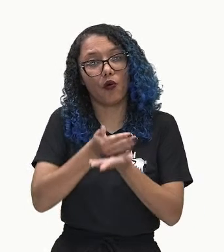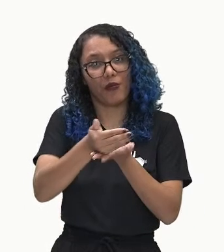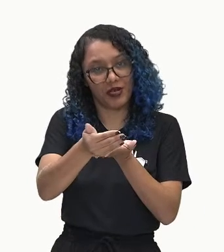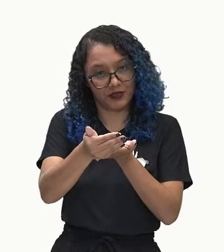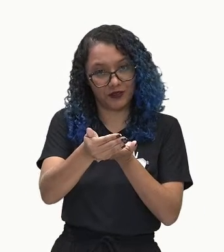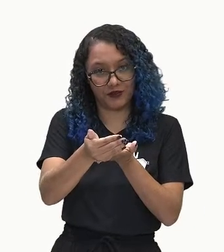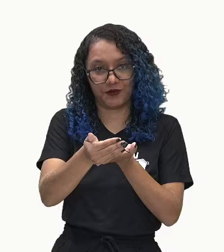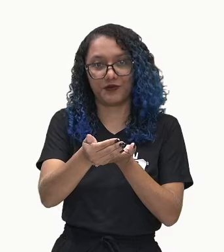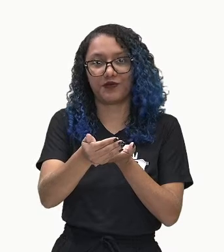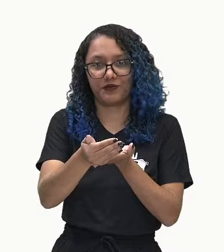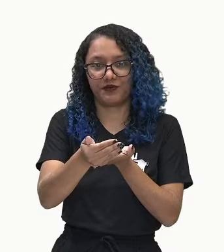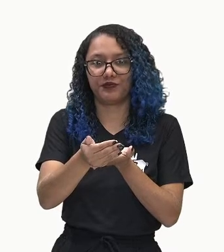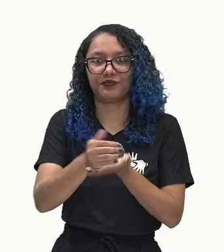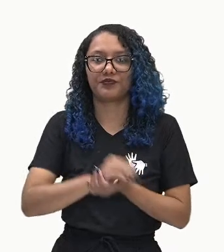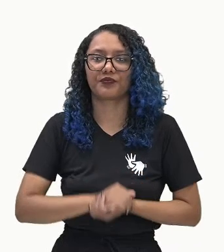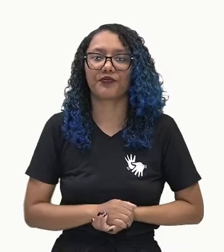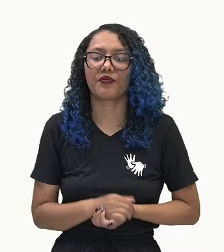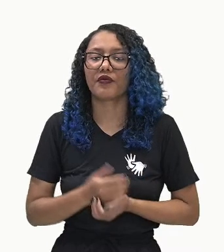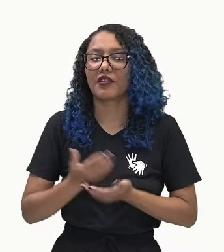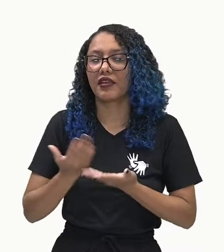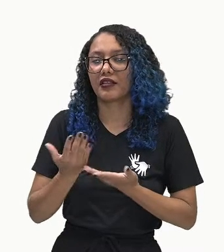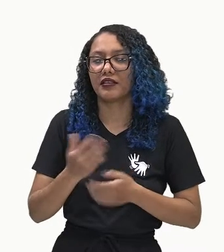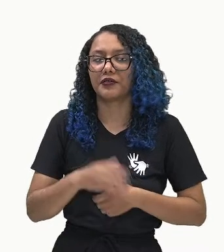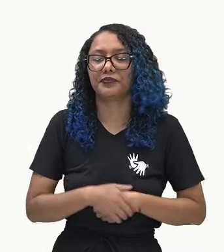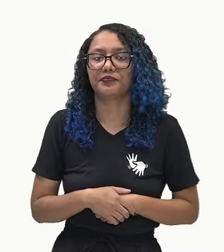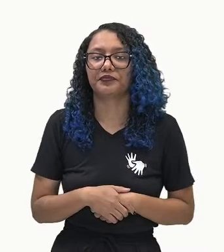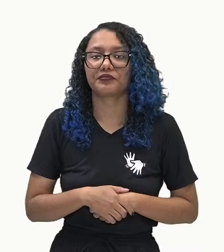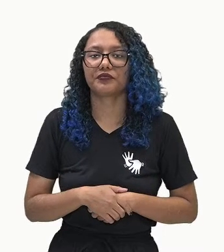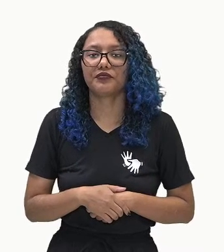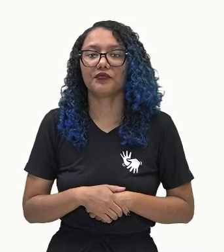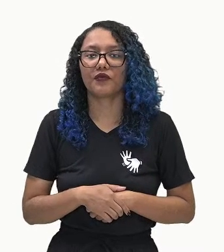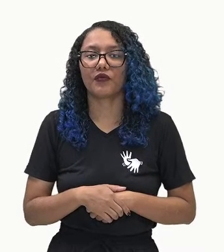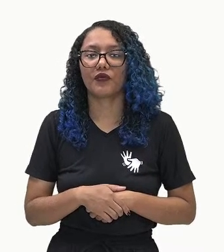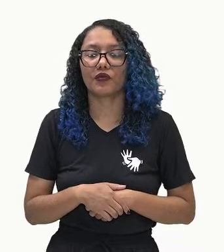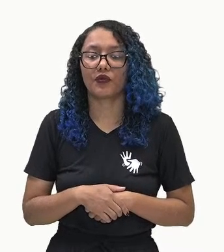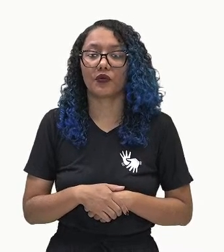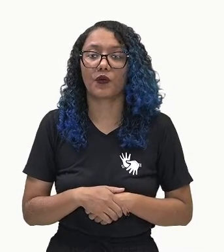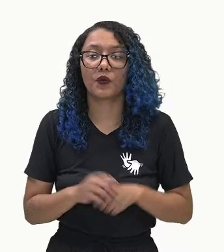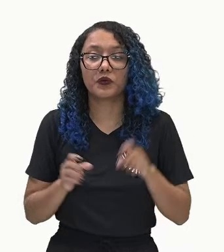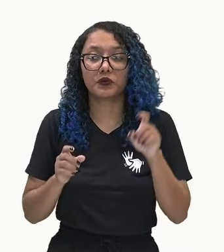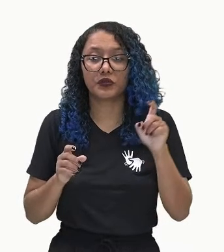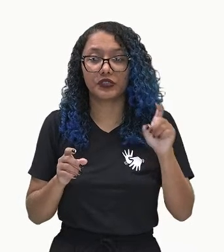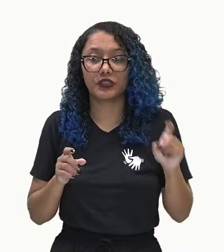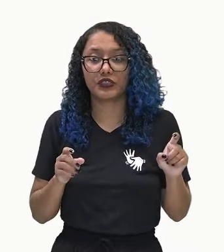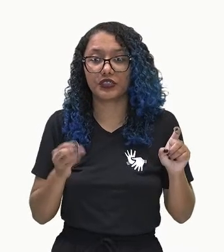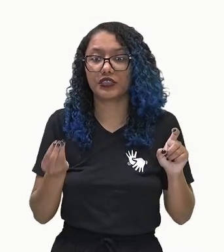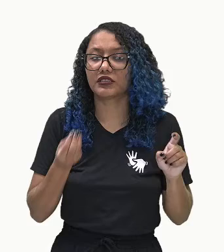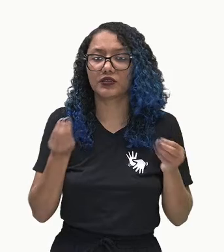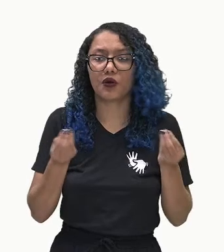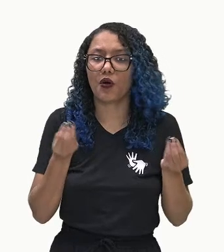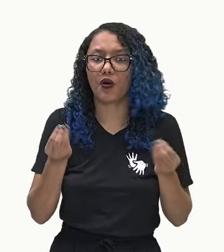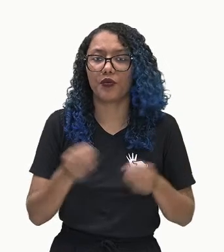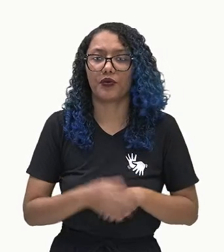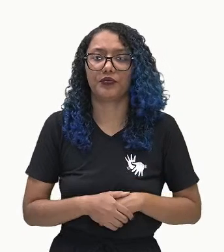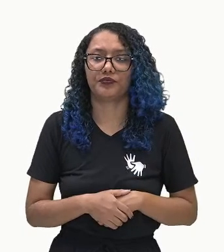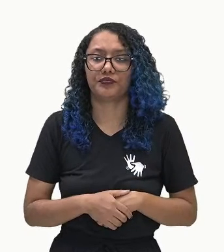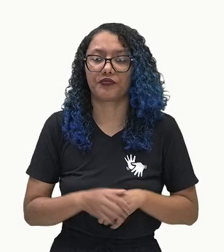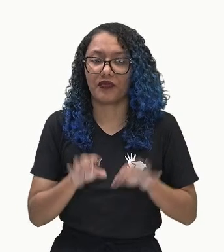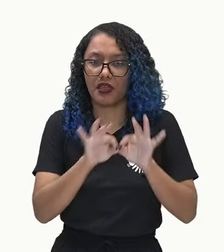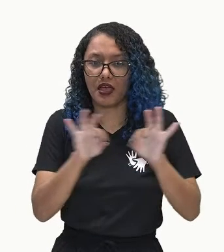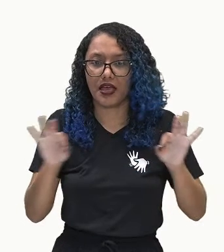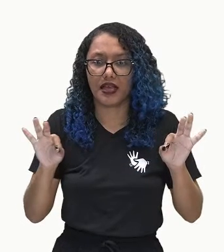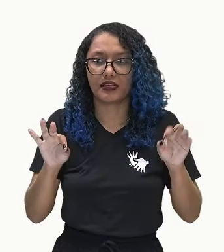nós temos esse ponto X, ele é chamado de eixo, aliás, essa reta